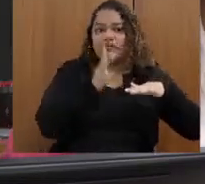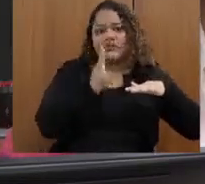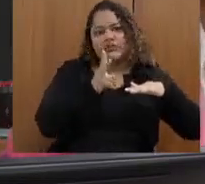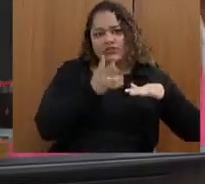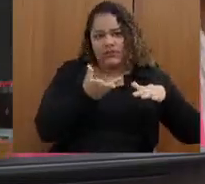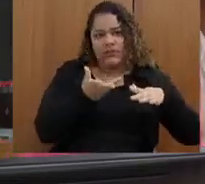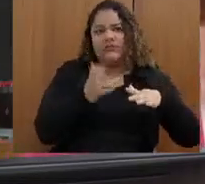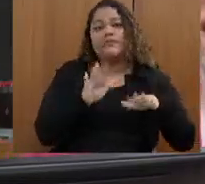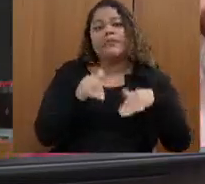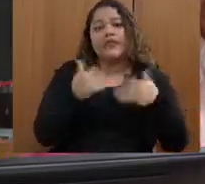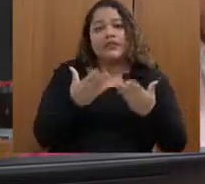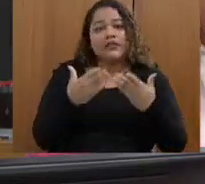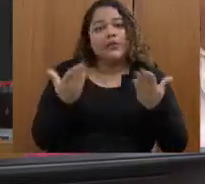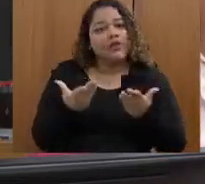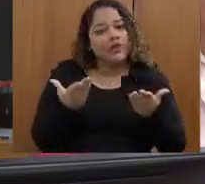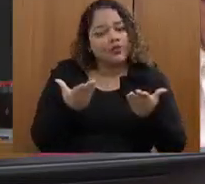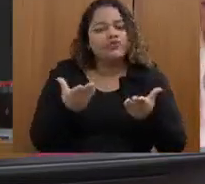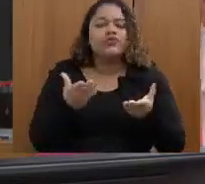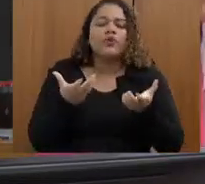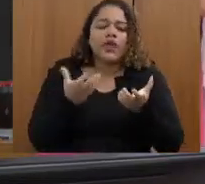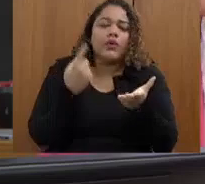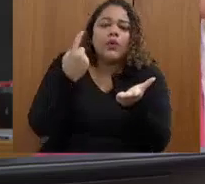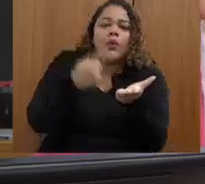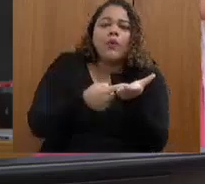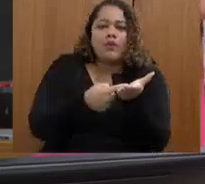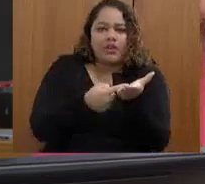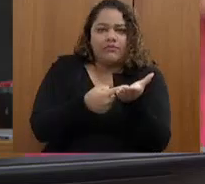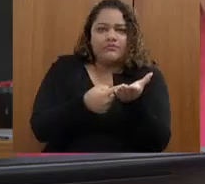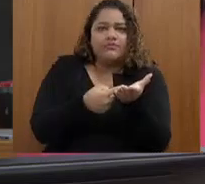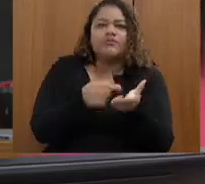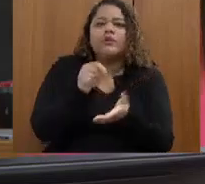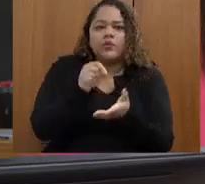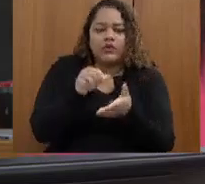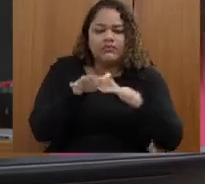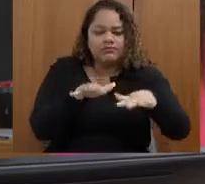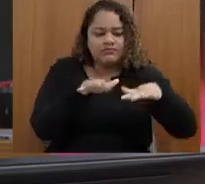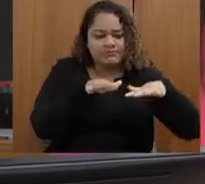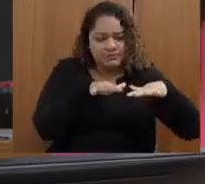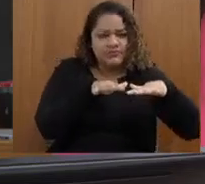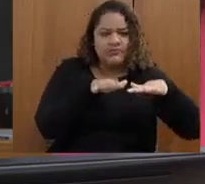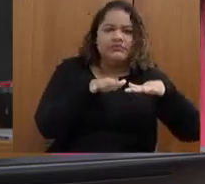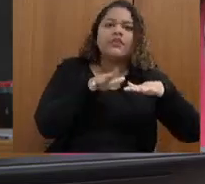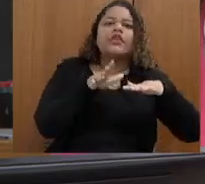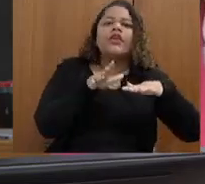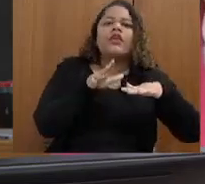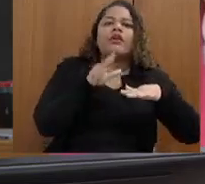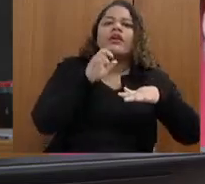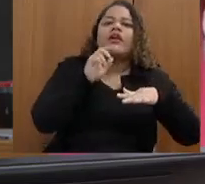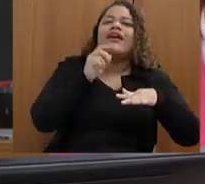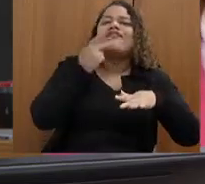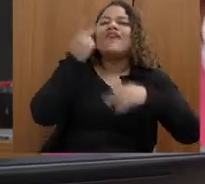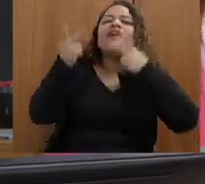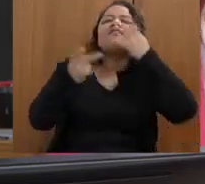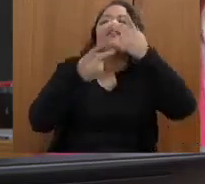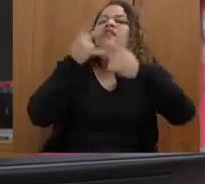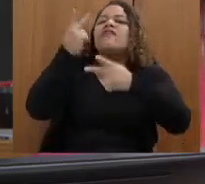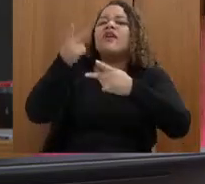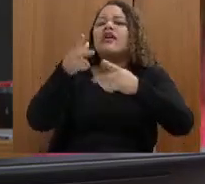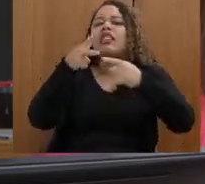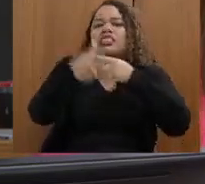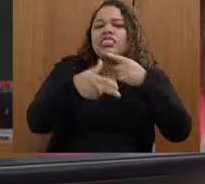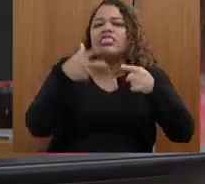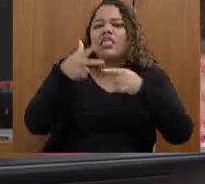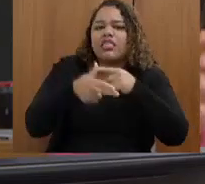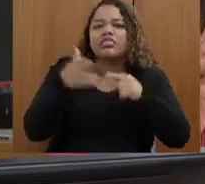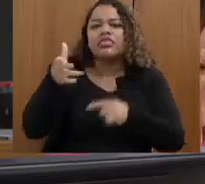gente combinasse um processo de não interromper com falas do trabalho porque a interrupção